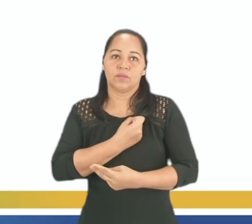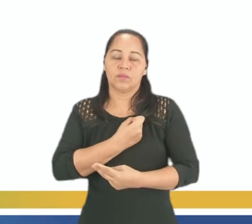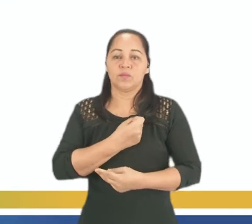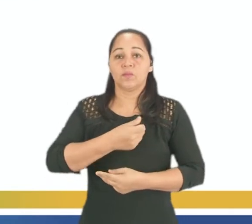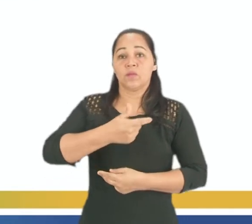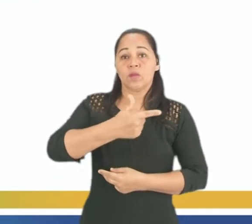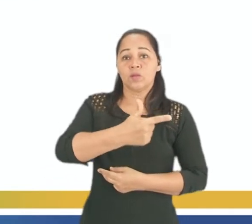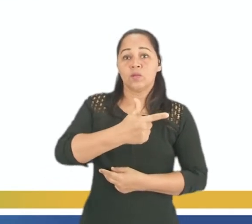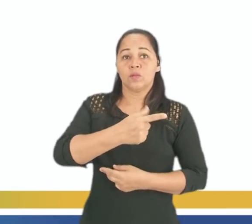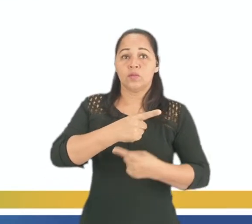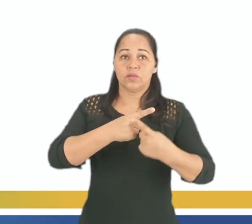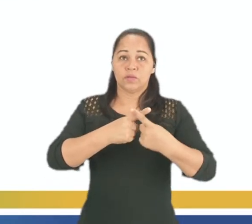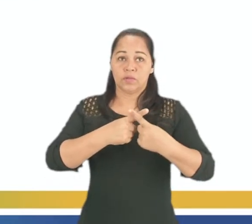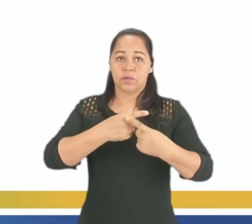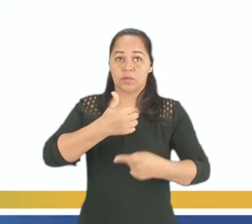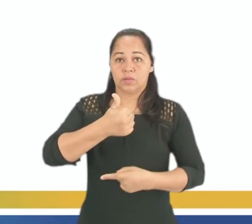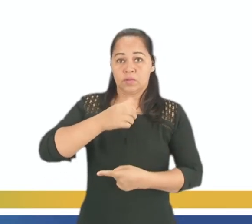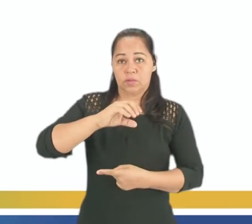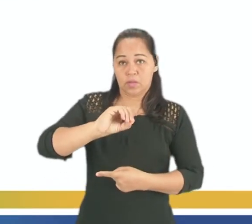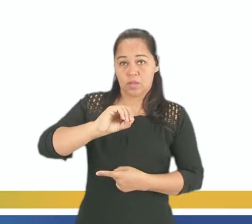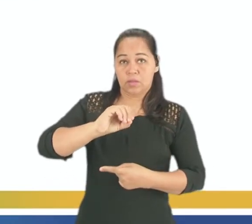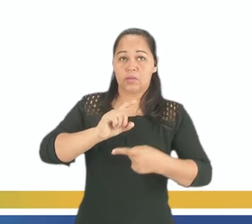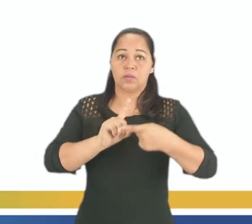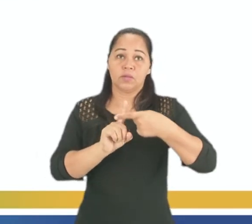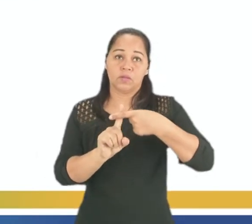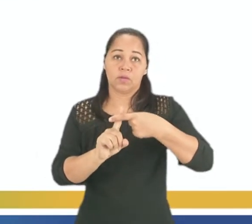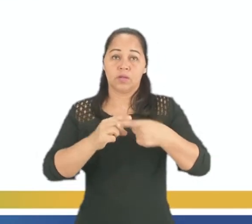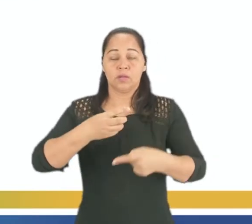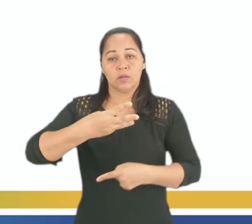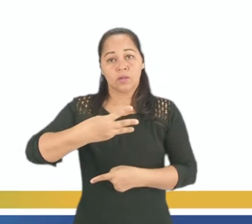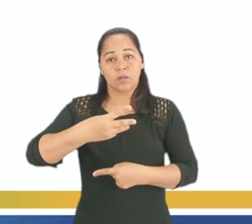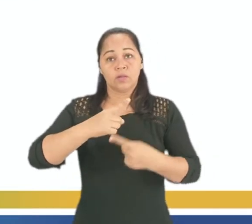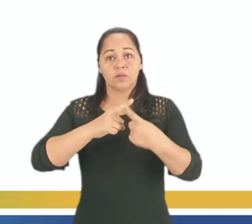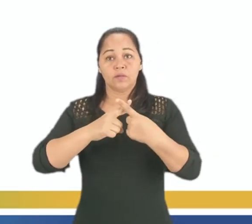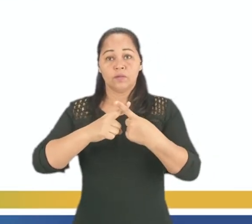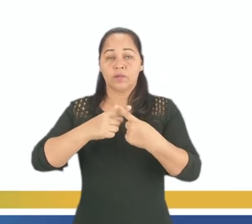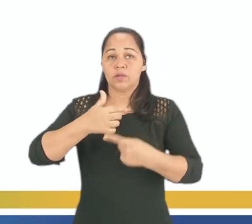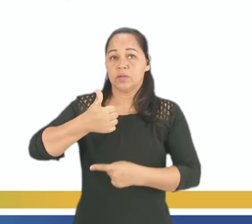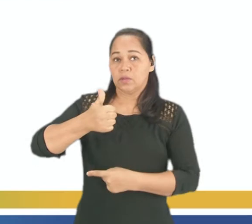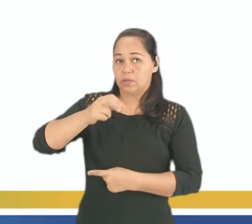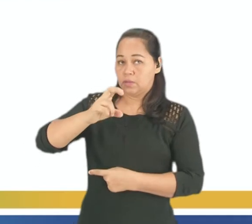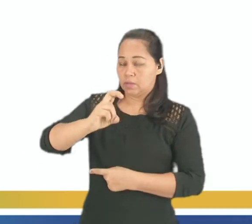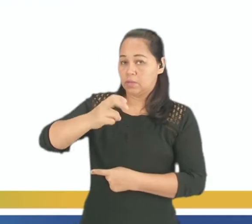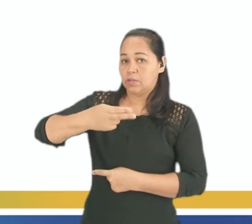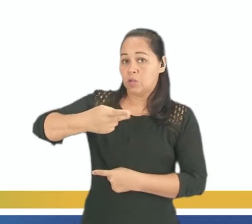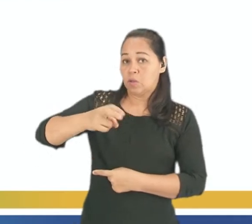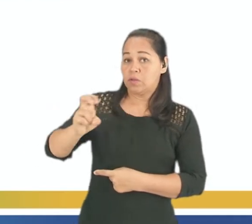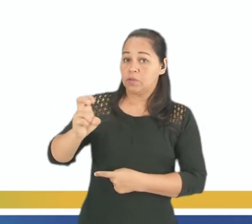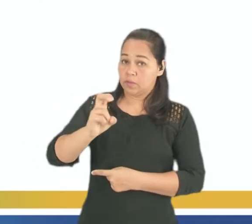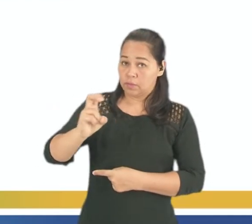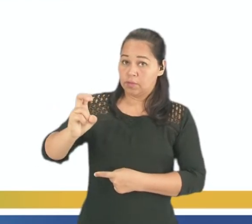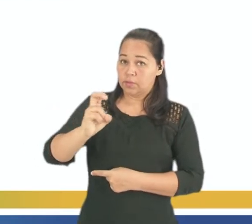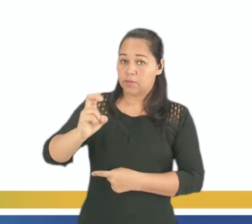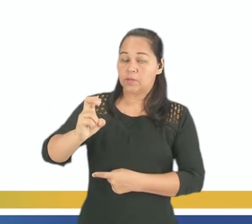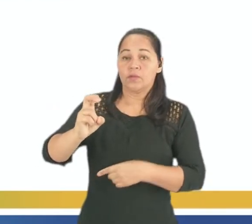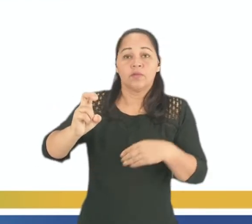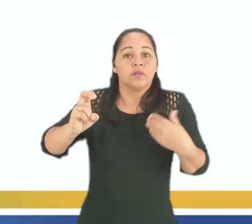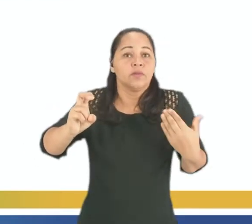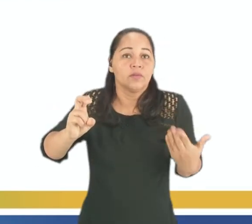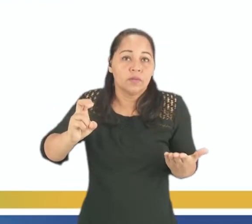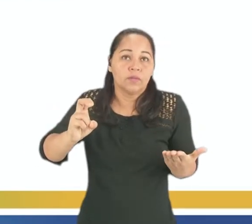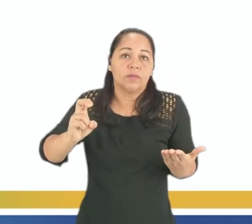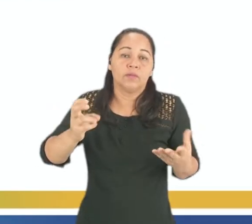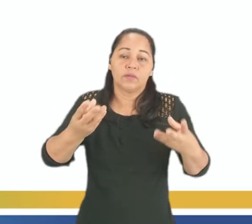segunda equação. Observe que a segunda equação é 2 vezes x mais 3 vezes y igual a 55. Então, ficou